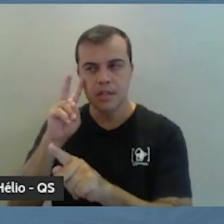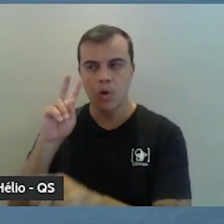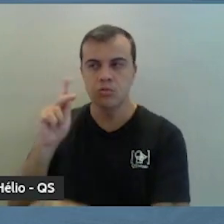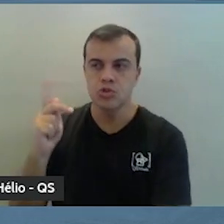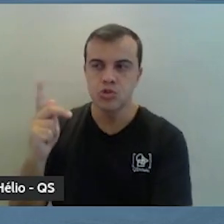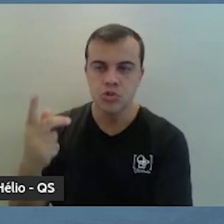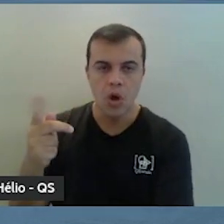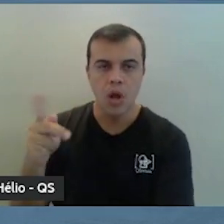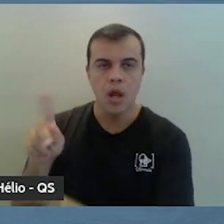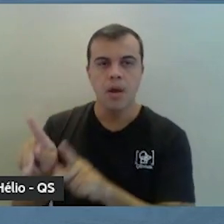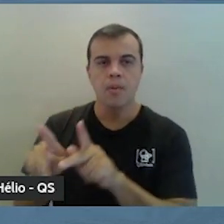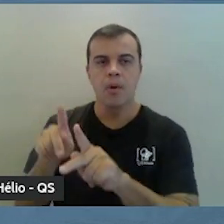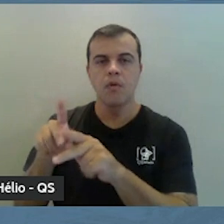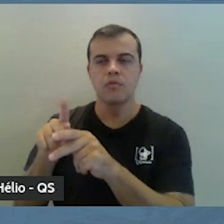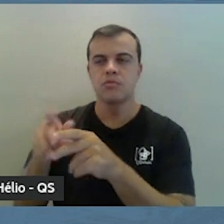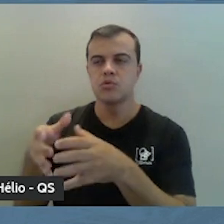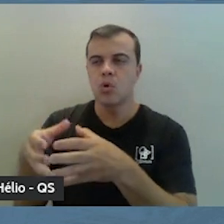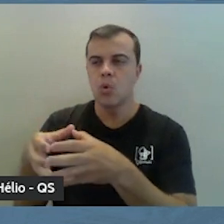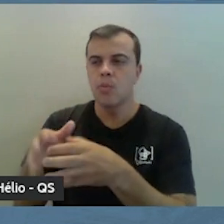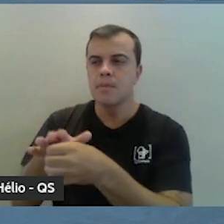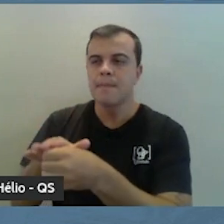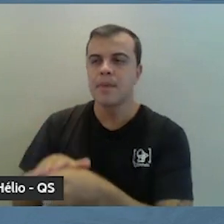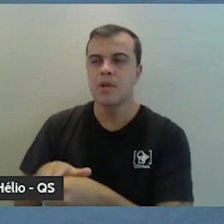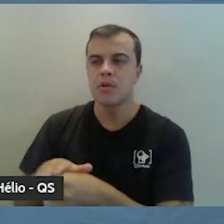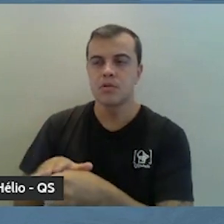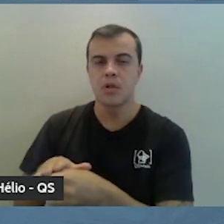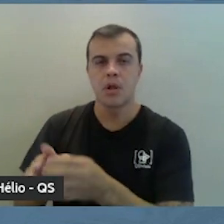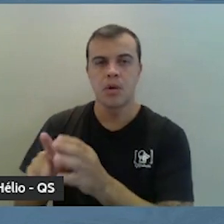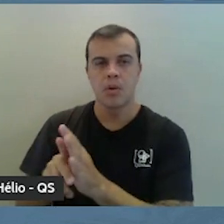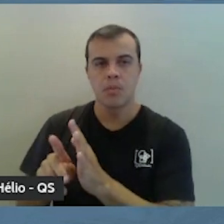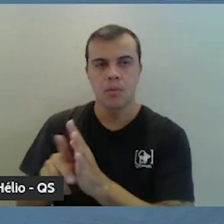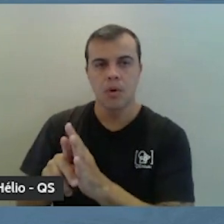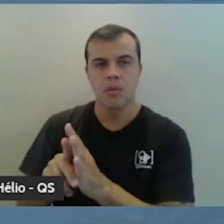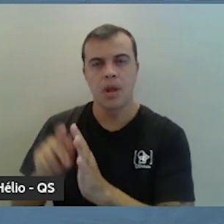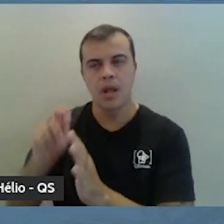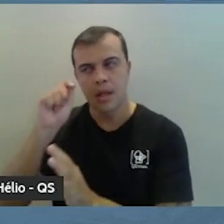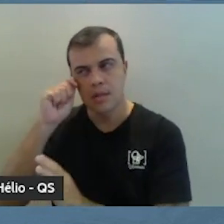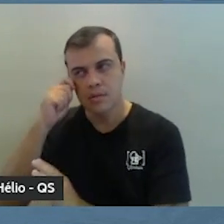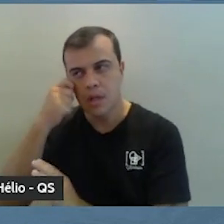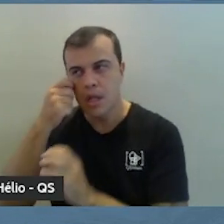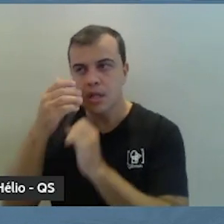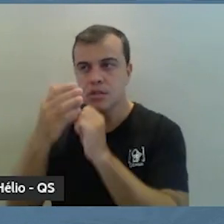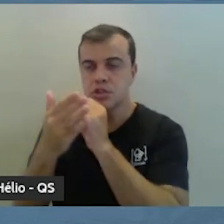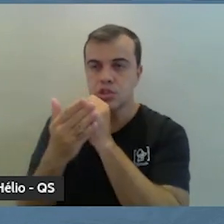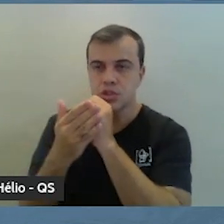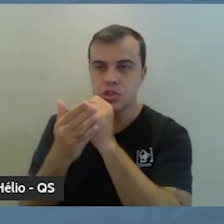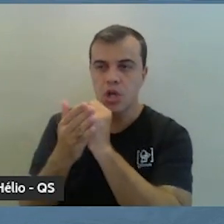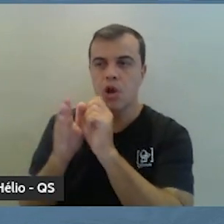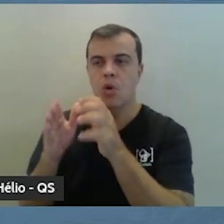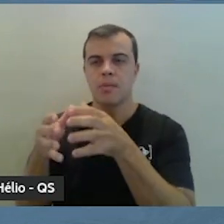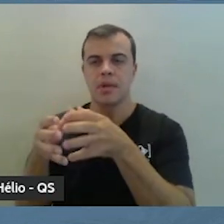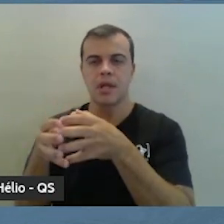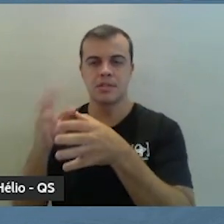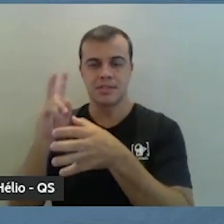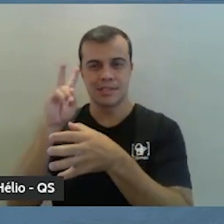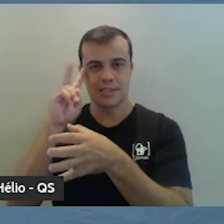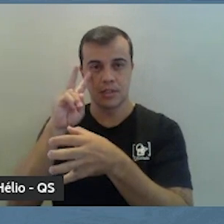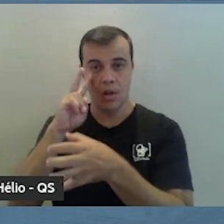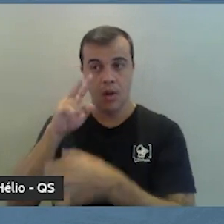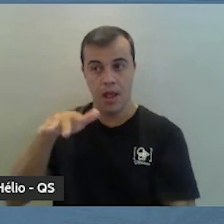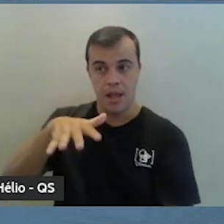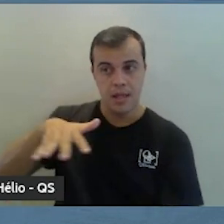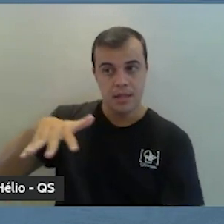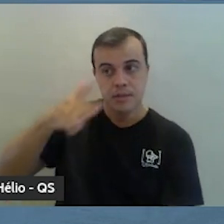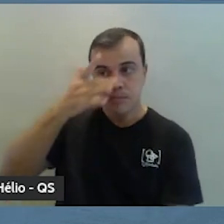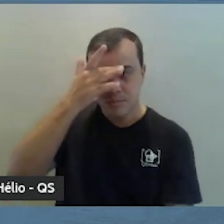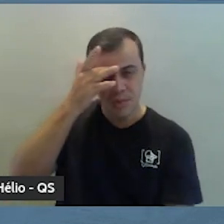quem é de povos minorizados, ou seja, de quilombolas, de indígenas, de comunidades tradicionais. Essas